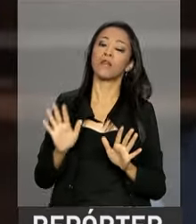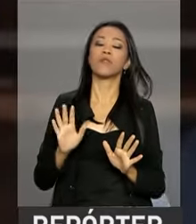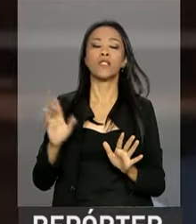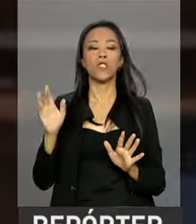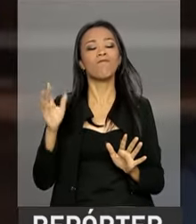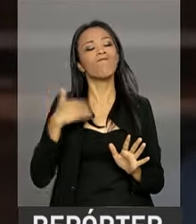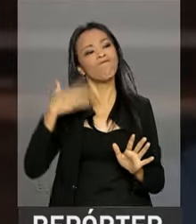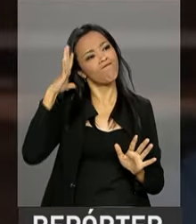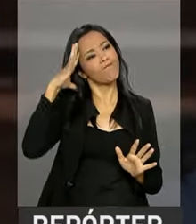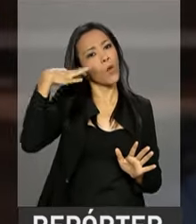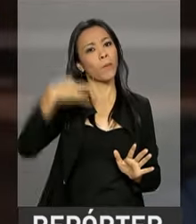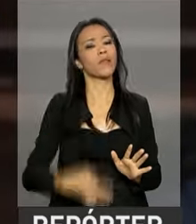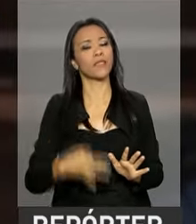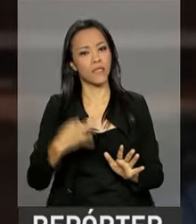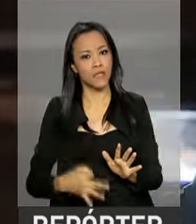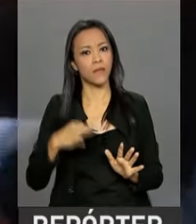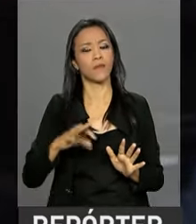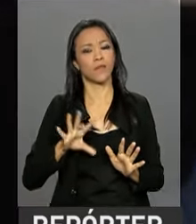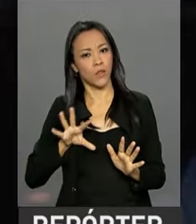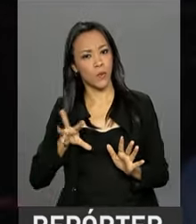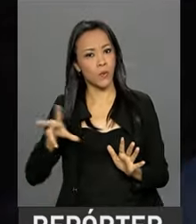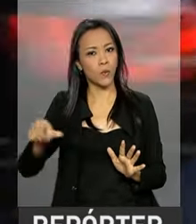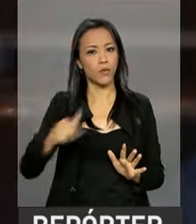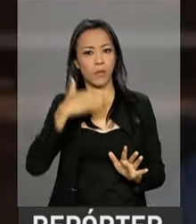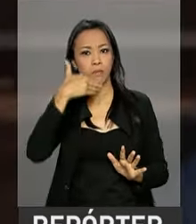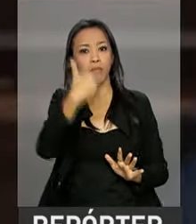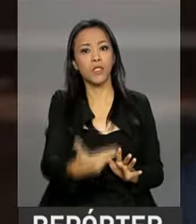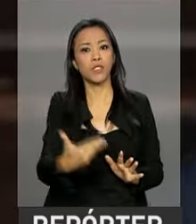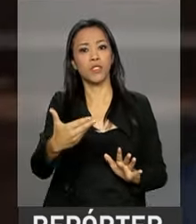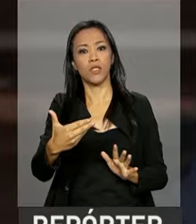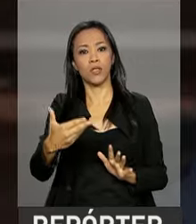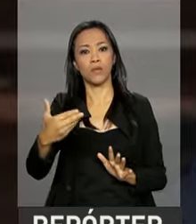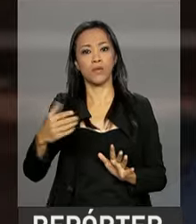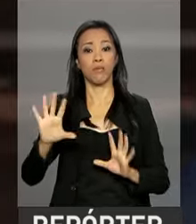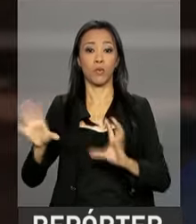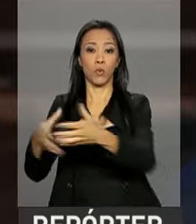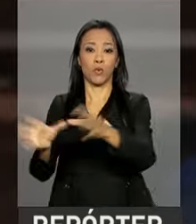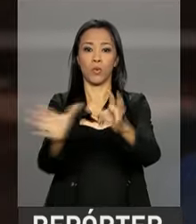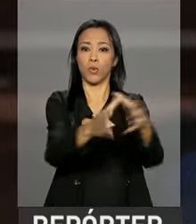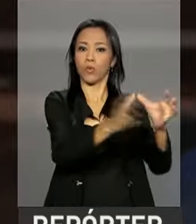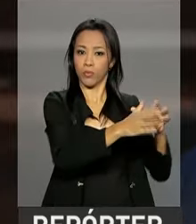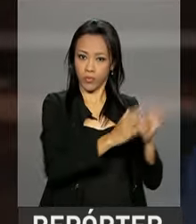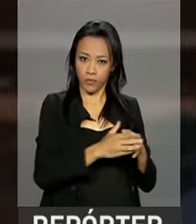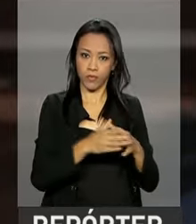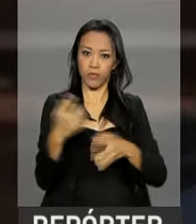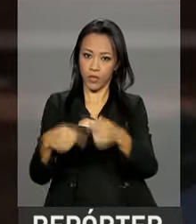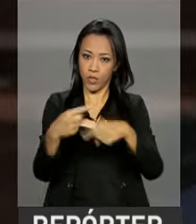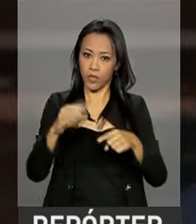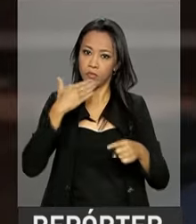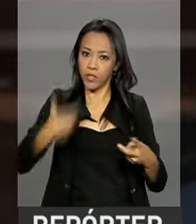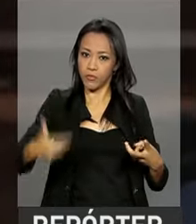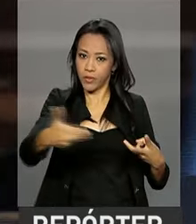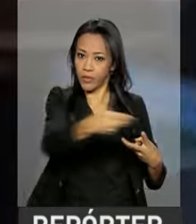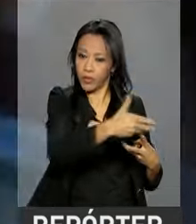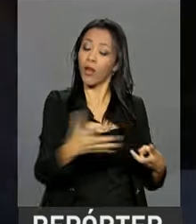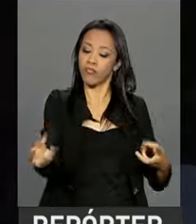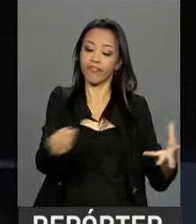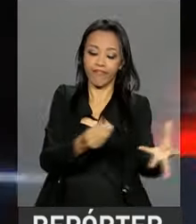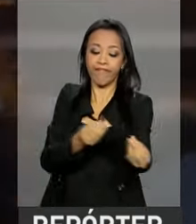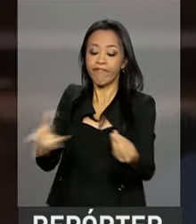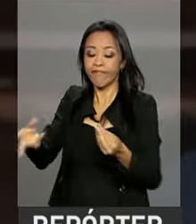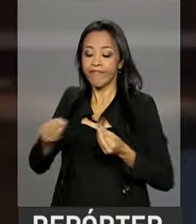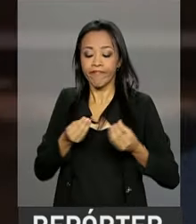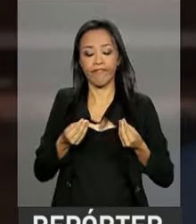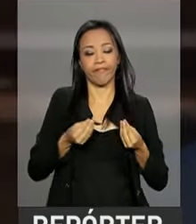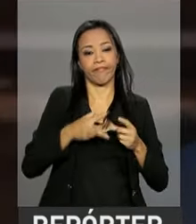absorver tudo aquilo que foi reivindicado pela pelas bancadas com que que eu conversei em seguida eh teremos